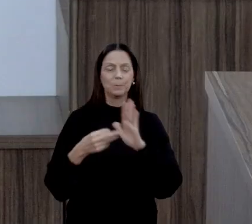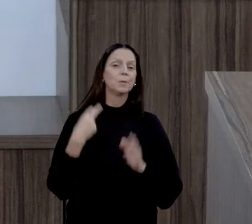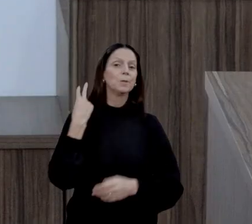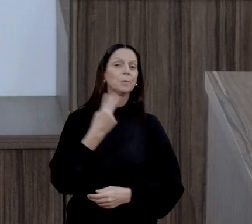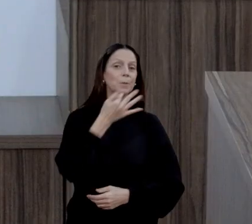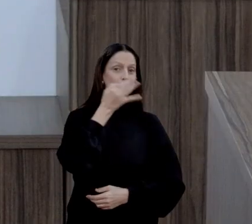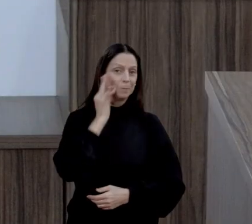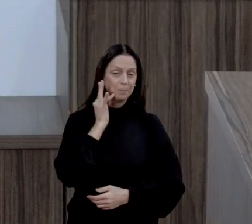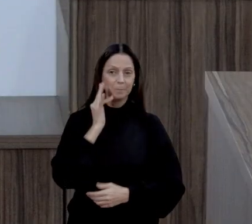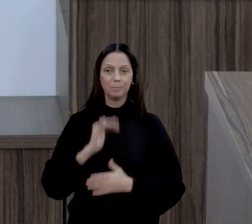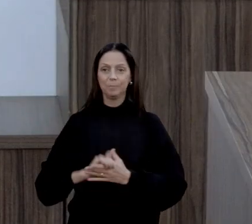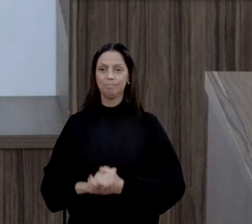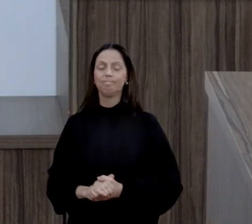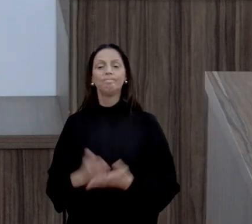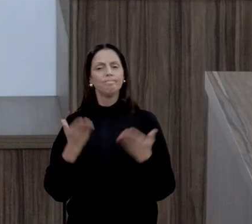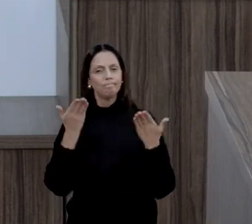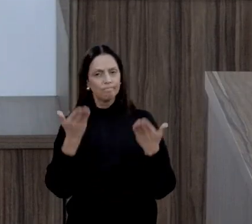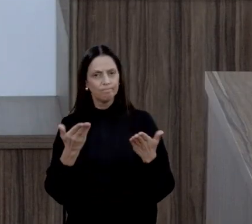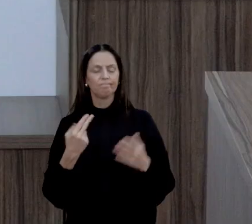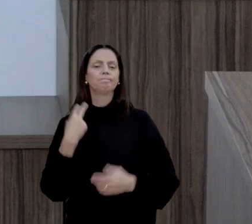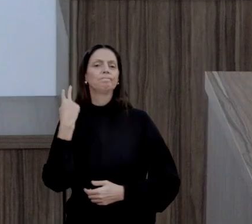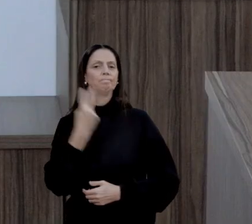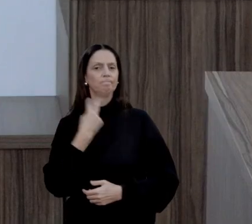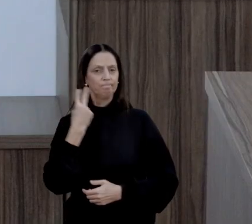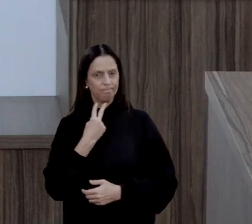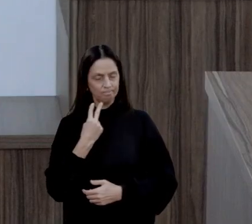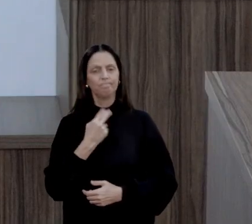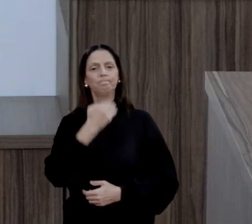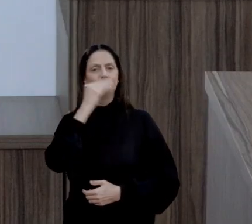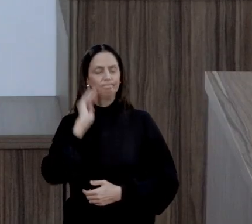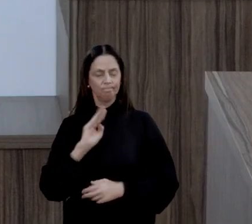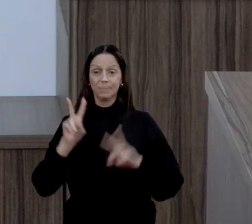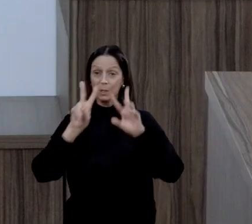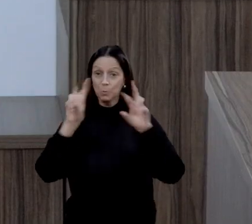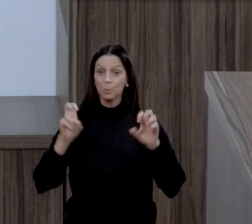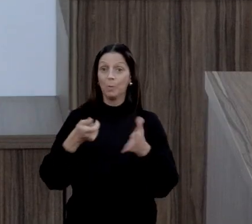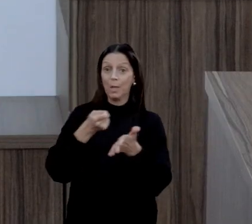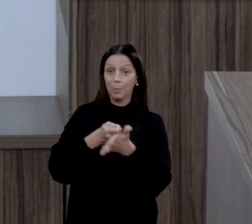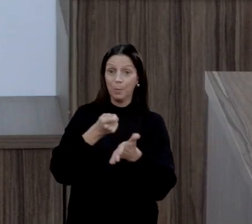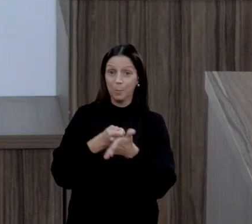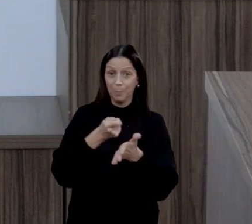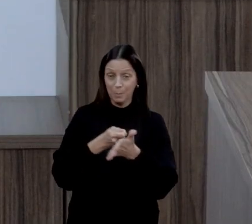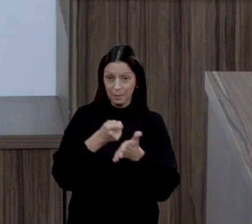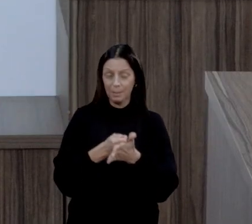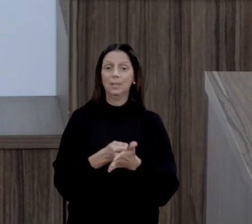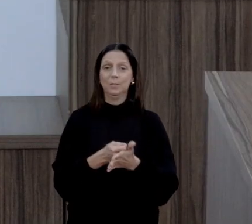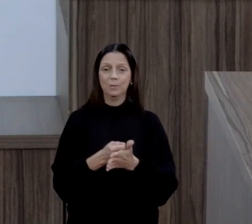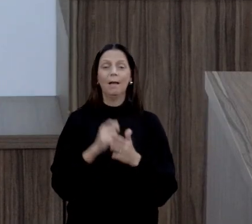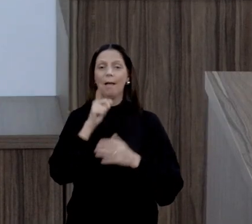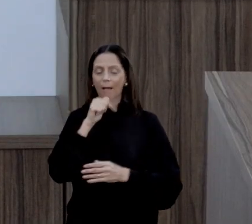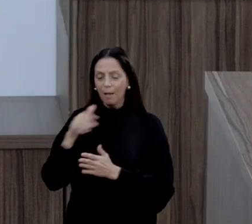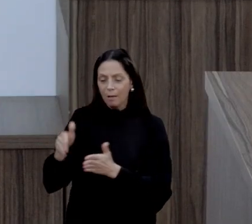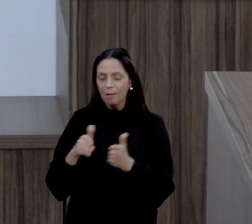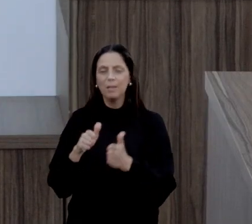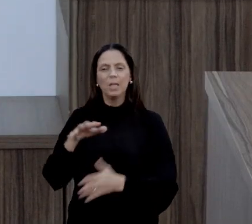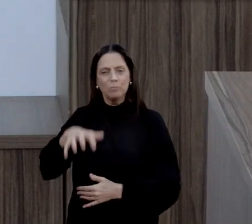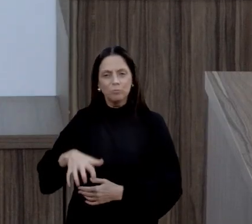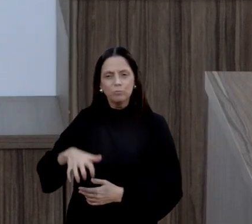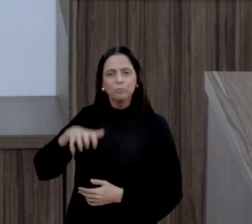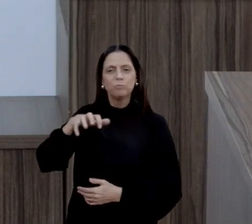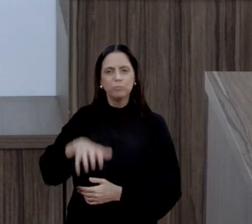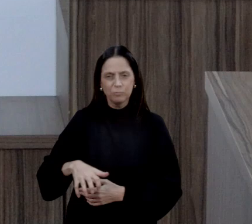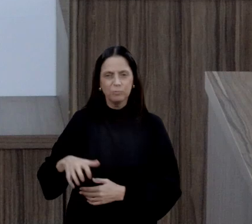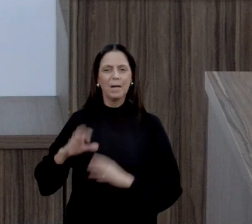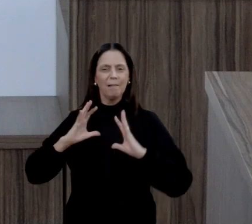Linhares. Vereador Bruno, nessa questão da cobrança sobre a limpeza dos ribeirões, né, alguns outros